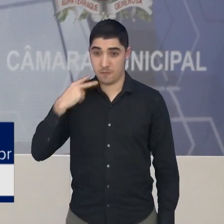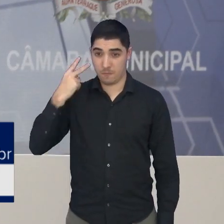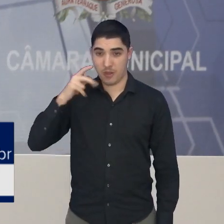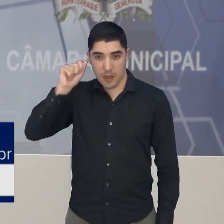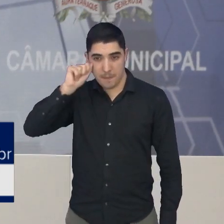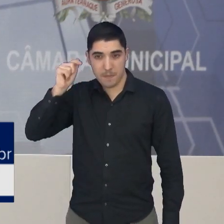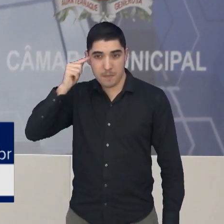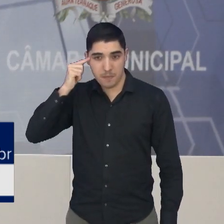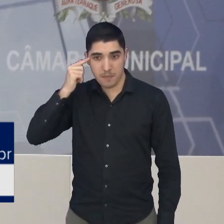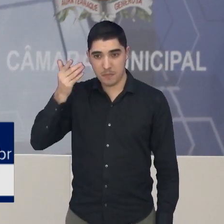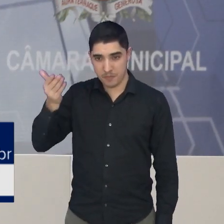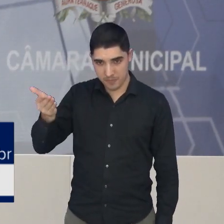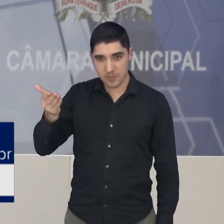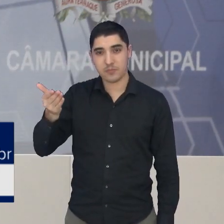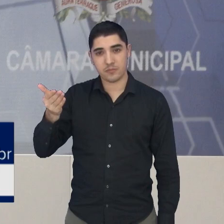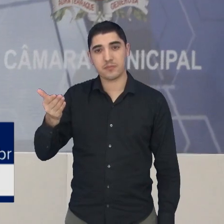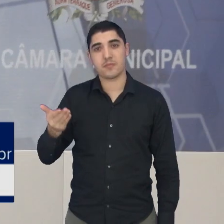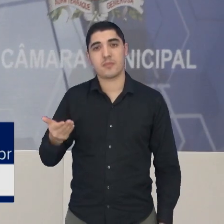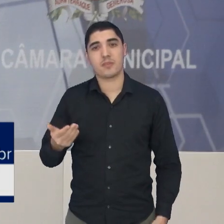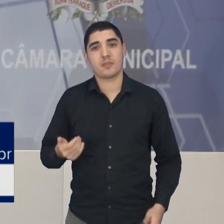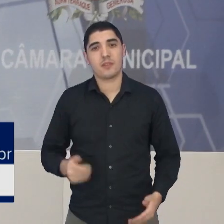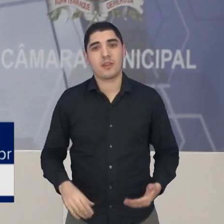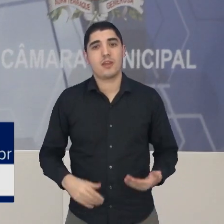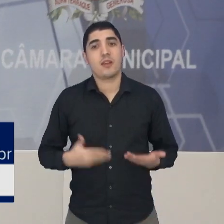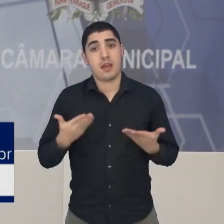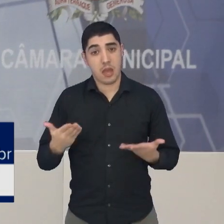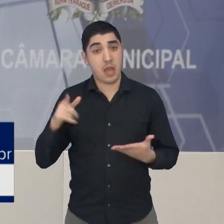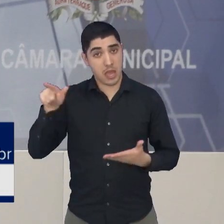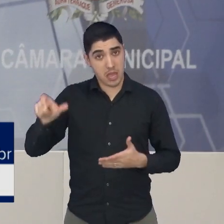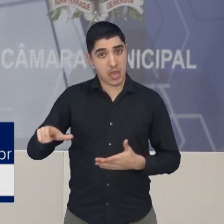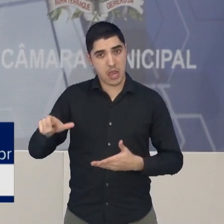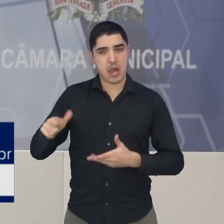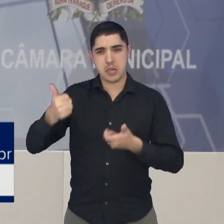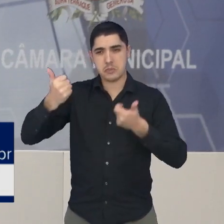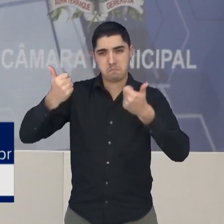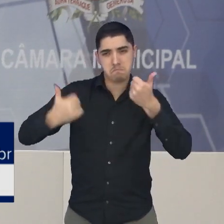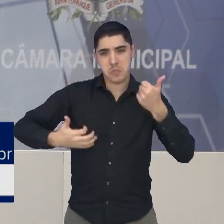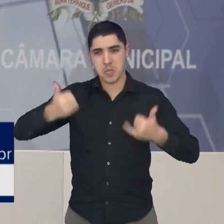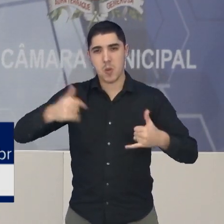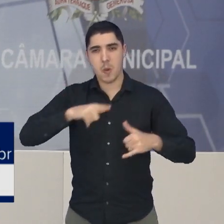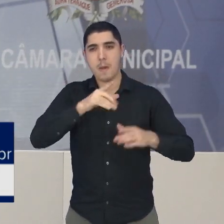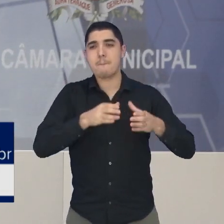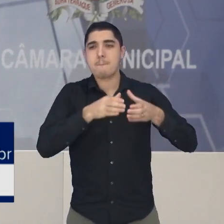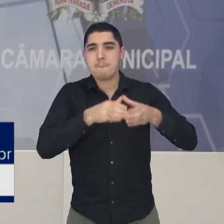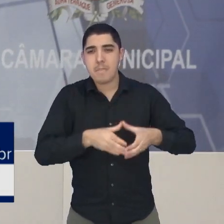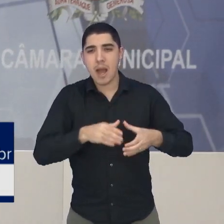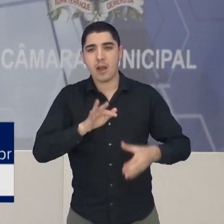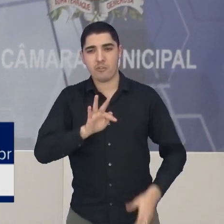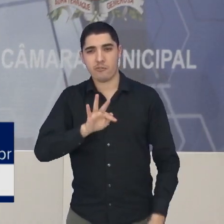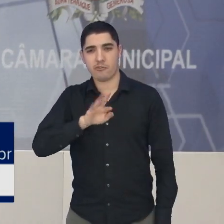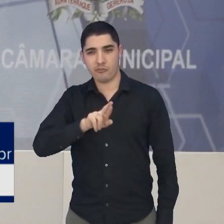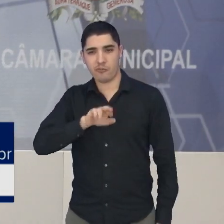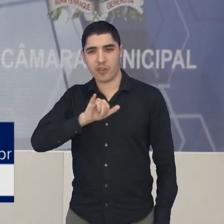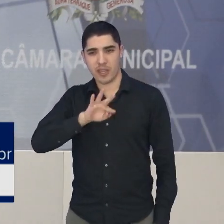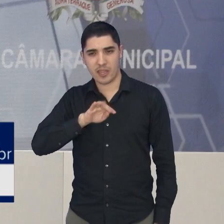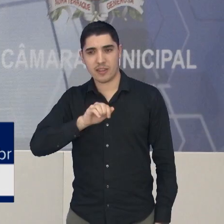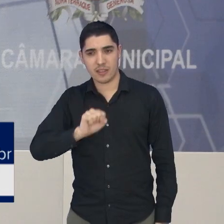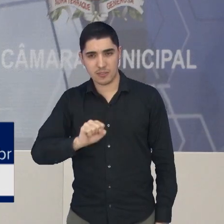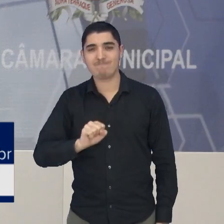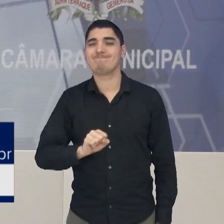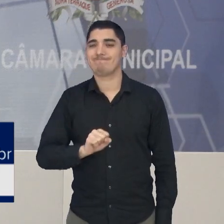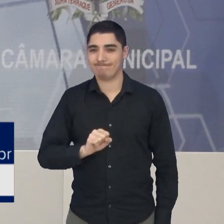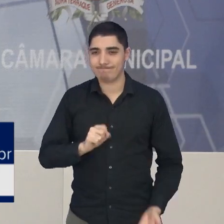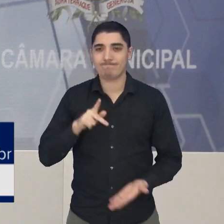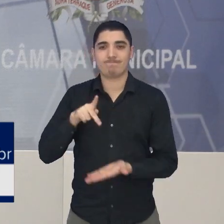pouco, a nossa querida Amélia, ela falou do bairro dos Freitas, que realmente, nesses